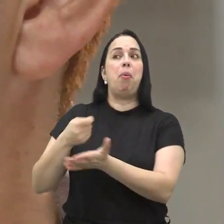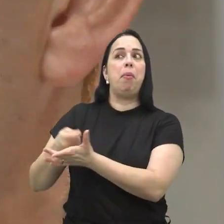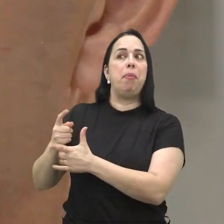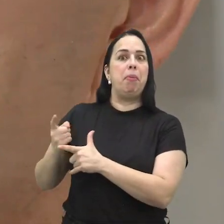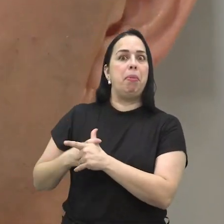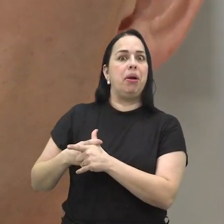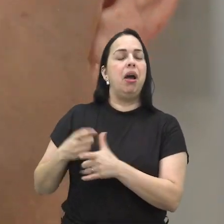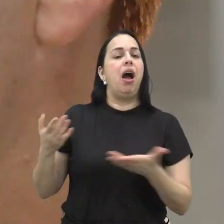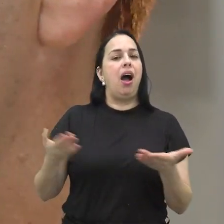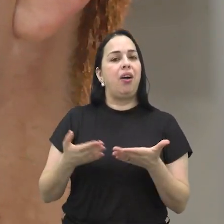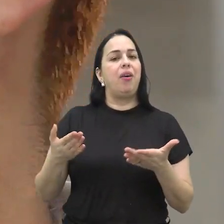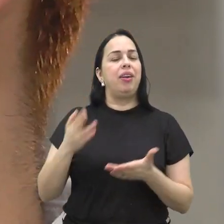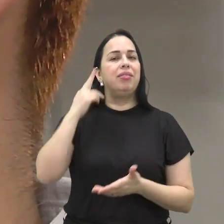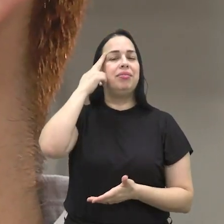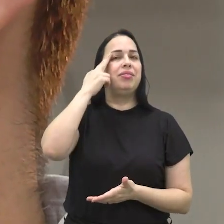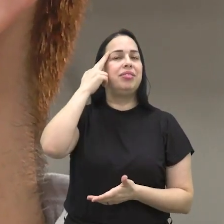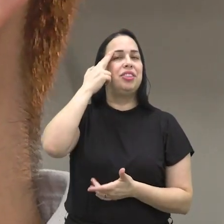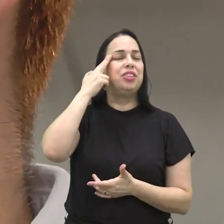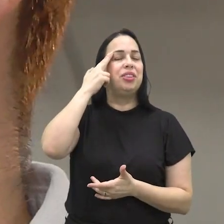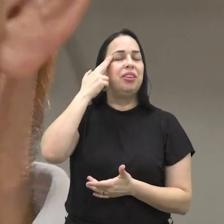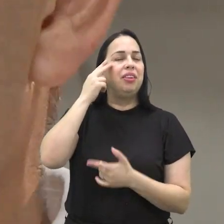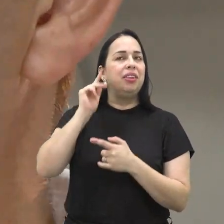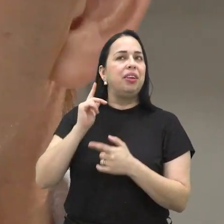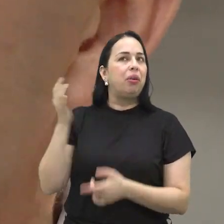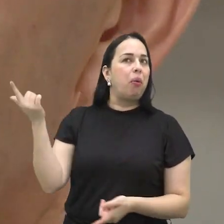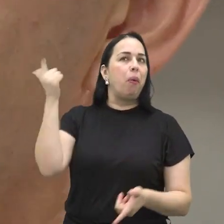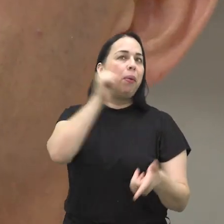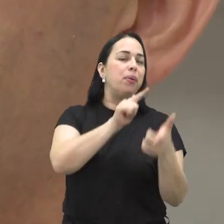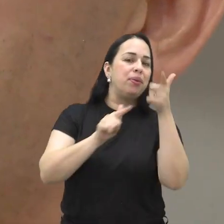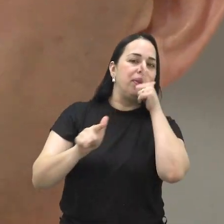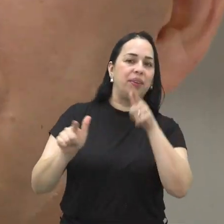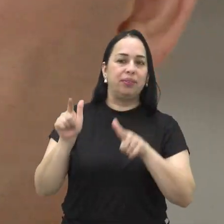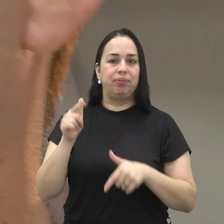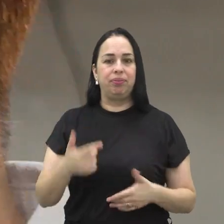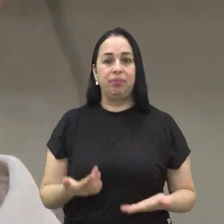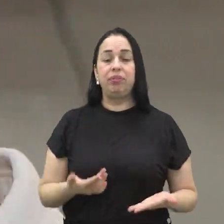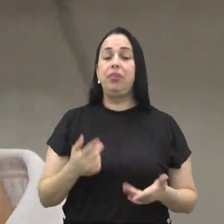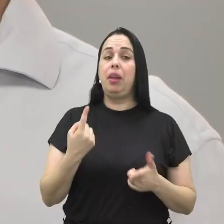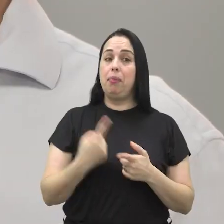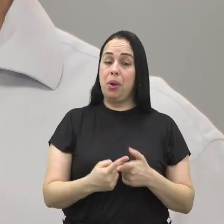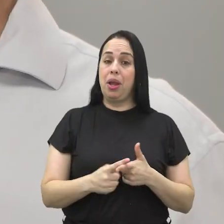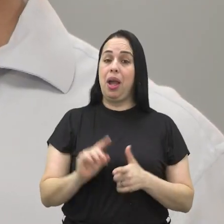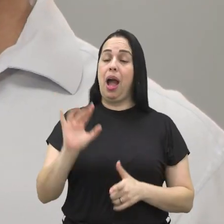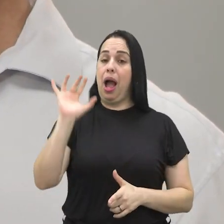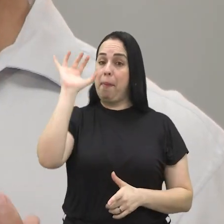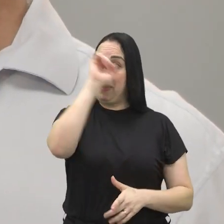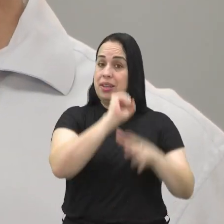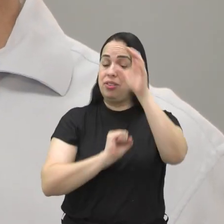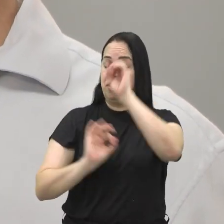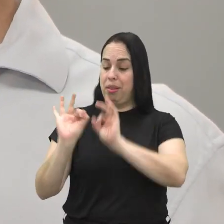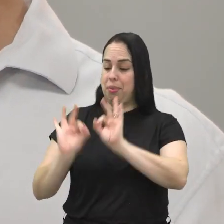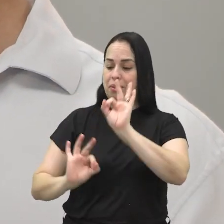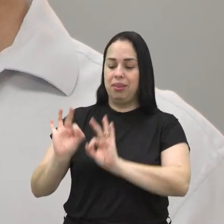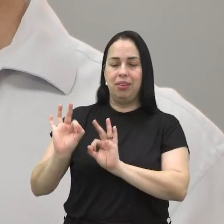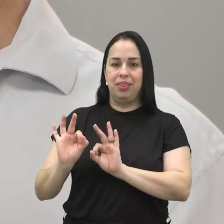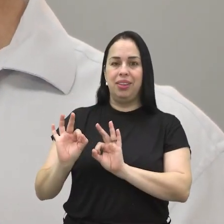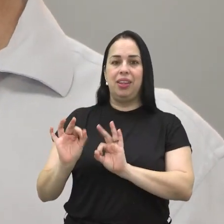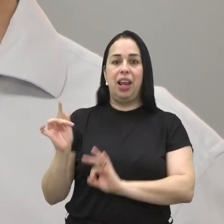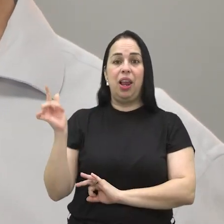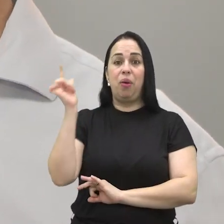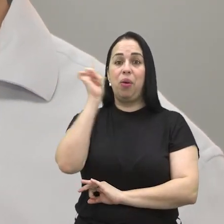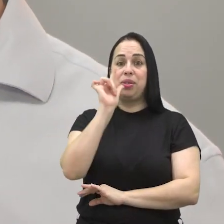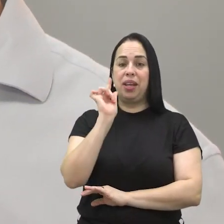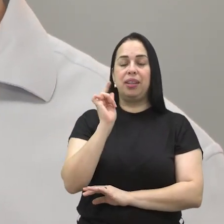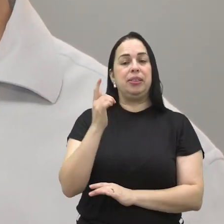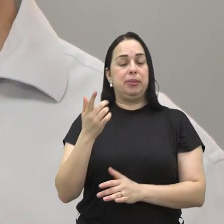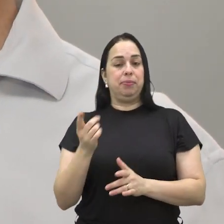as dívidas quitadas, pode realizar sonhos que antes pareciam distantes. Com esse planejamento financeiro, as pessoas não sabem o poder